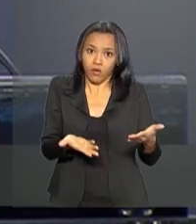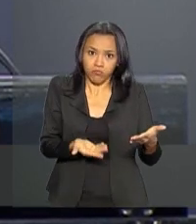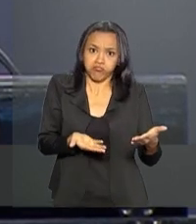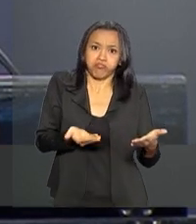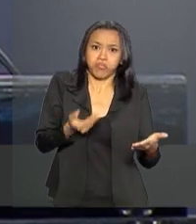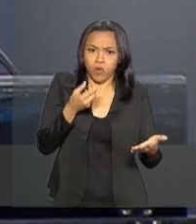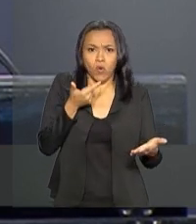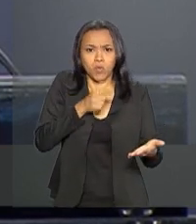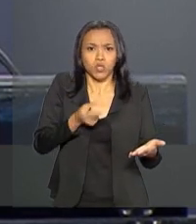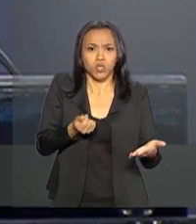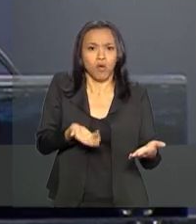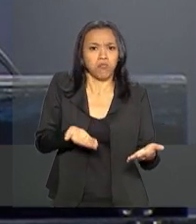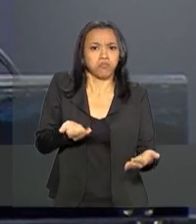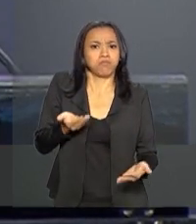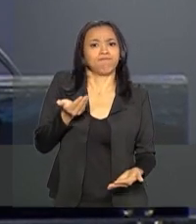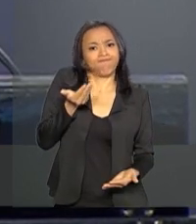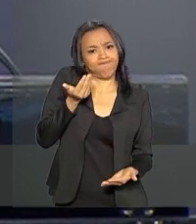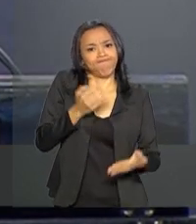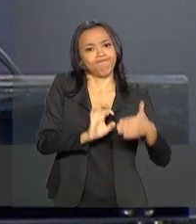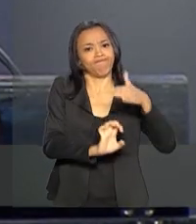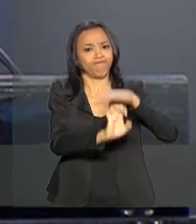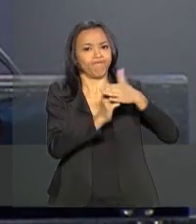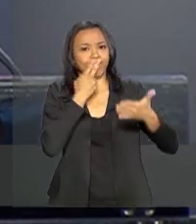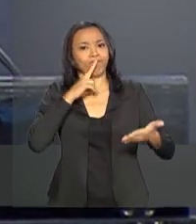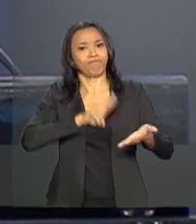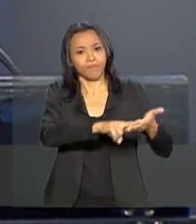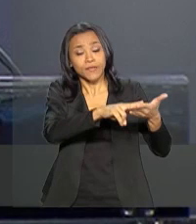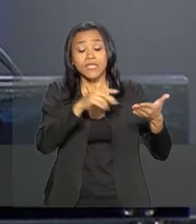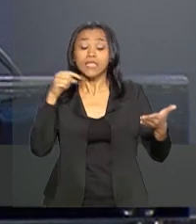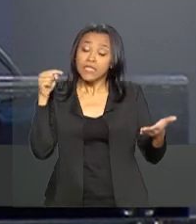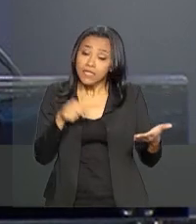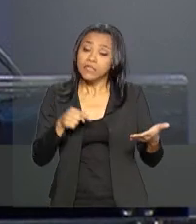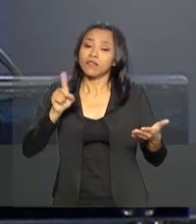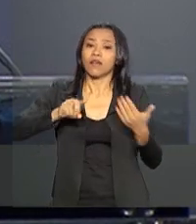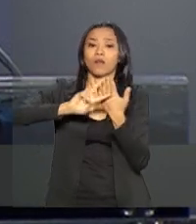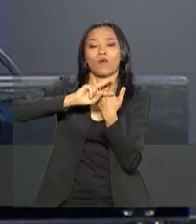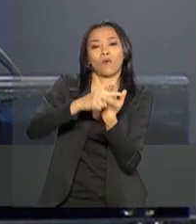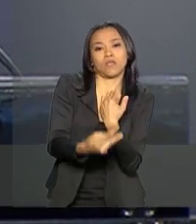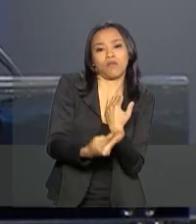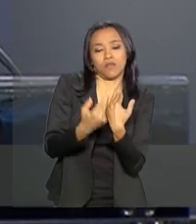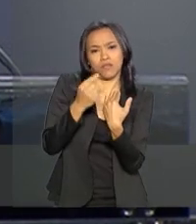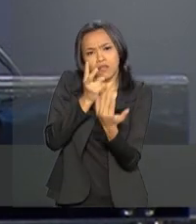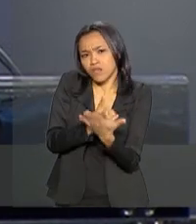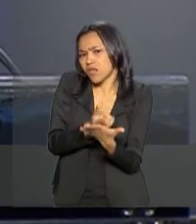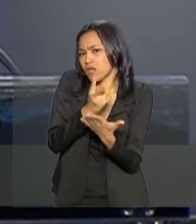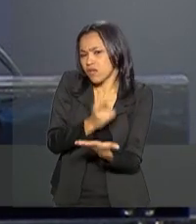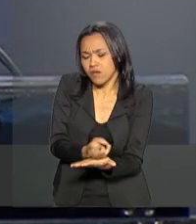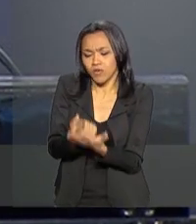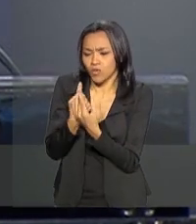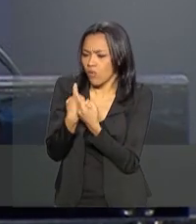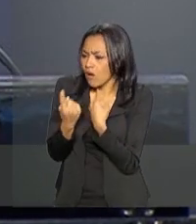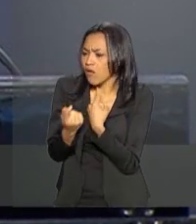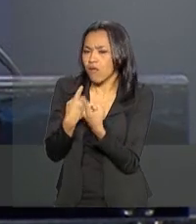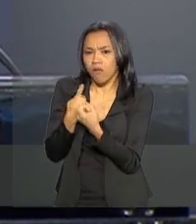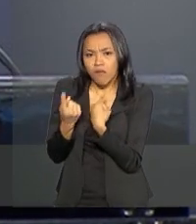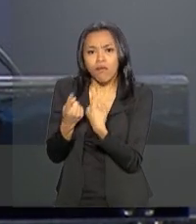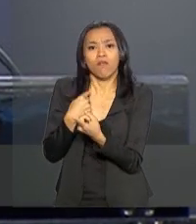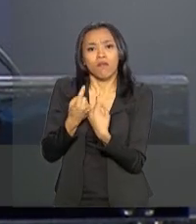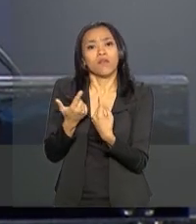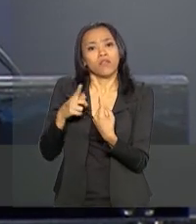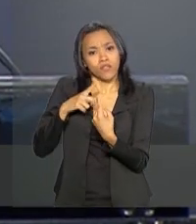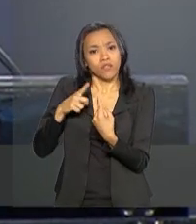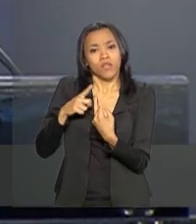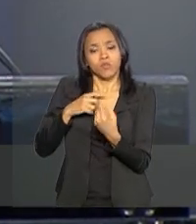isto, eu volto a dizer, é fruto de um diálogo intenso que nós mantivemos com o Poder Legislativo e com